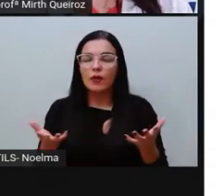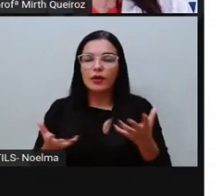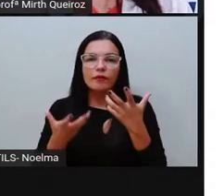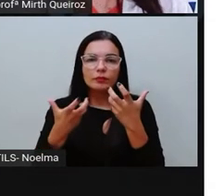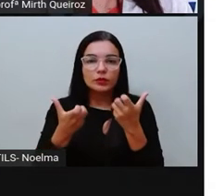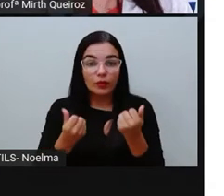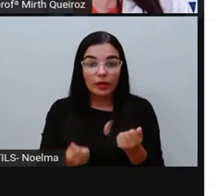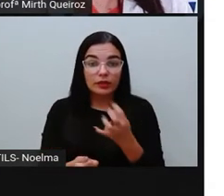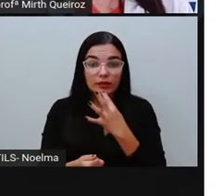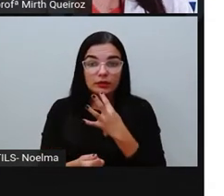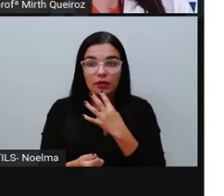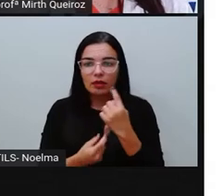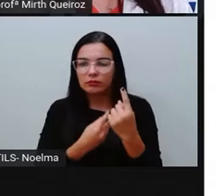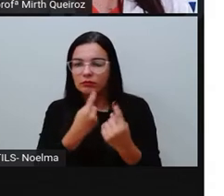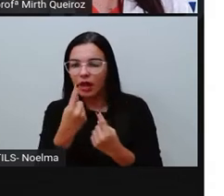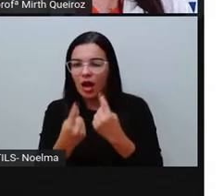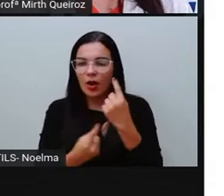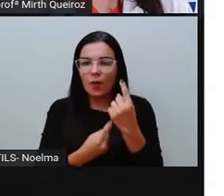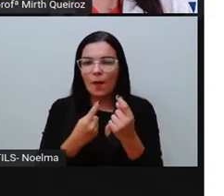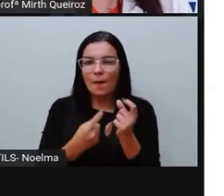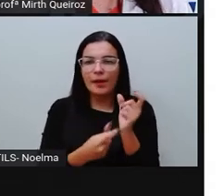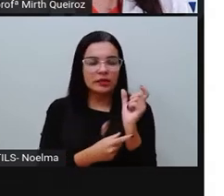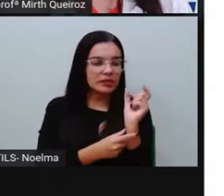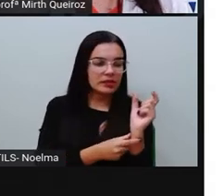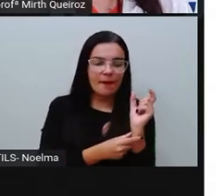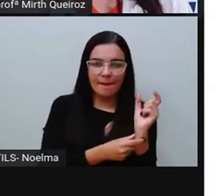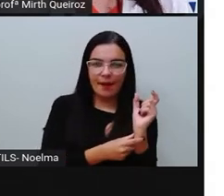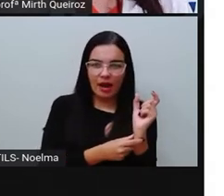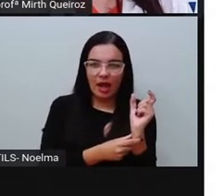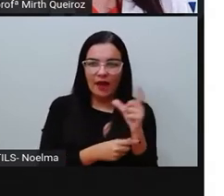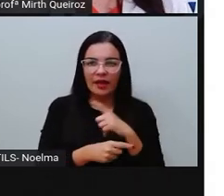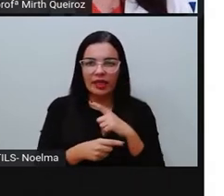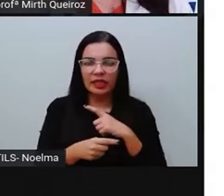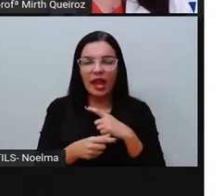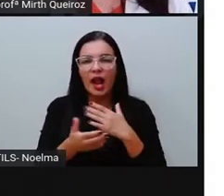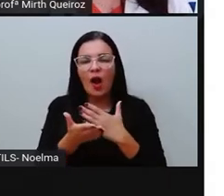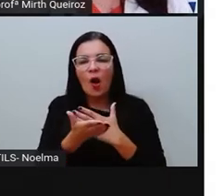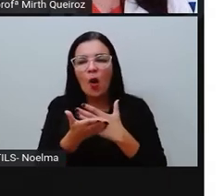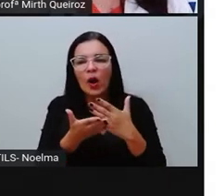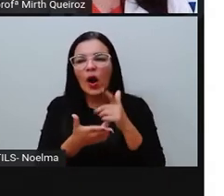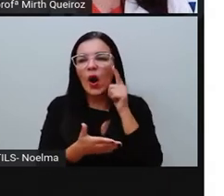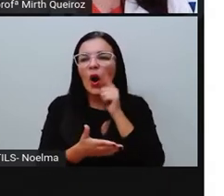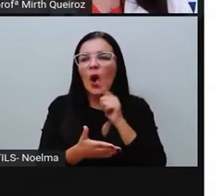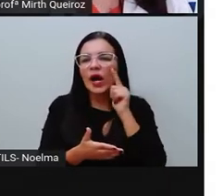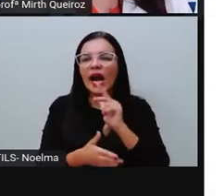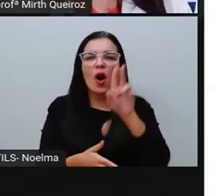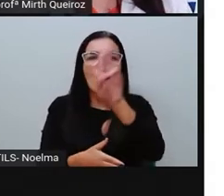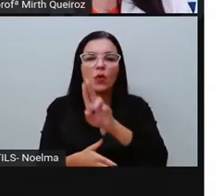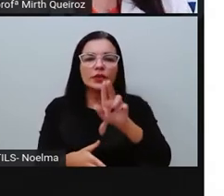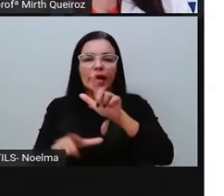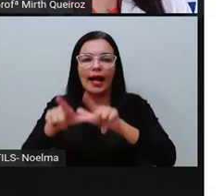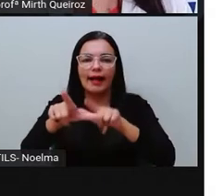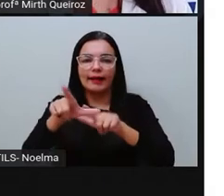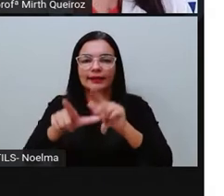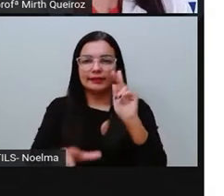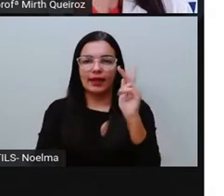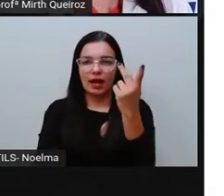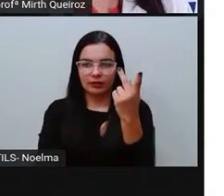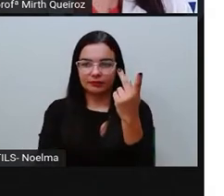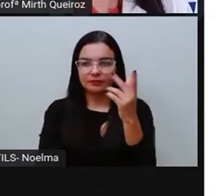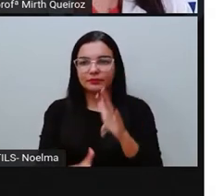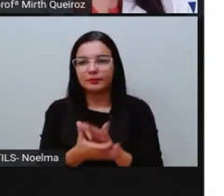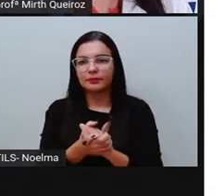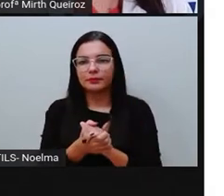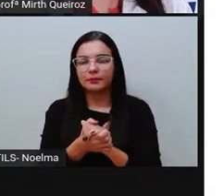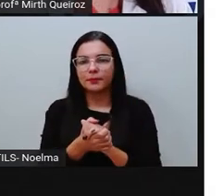Vamos conhecer aí algumas situações em que nós utilizamos a letra H. A